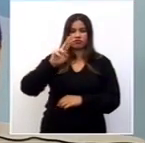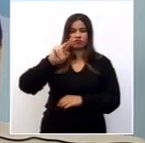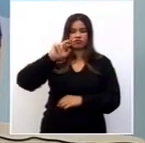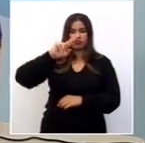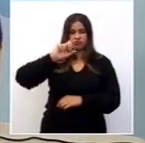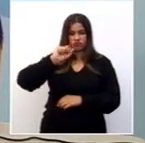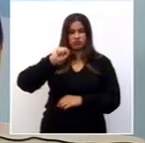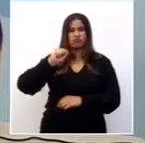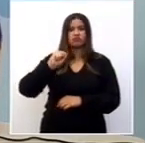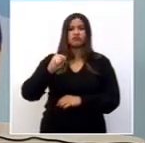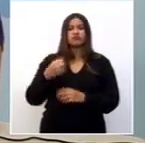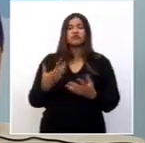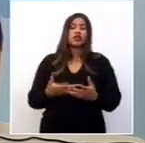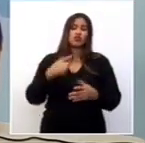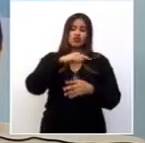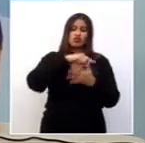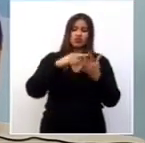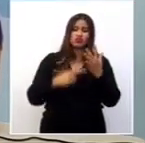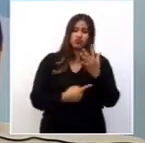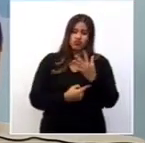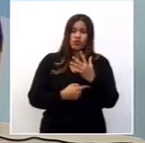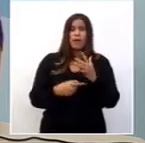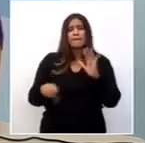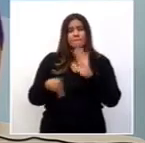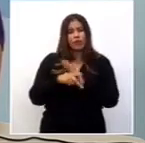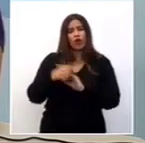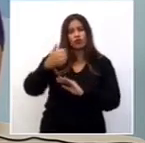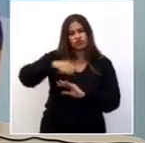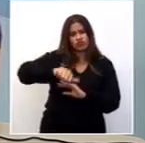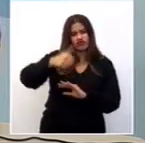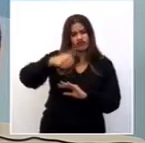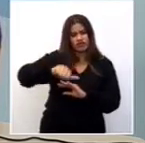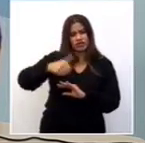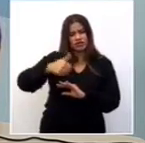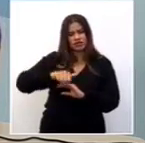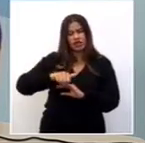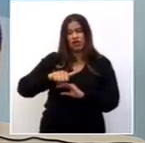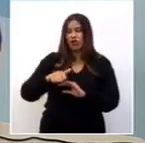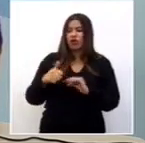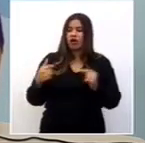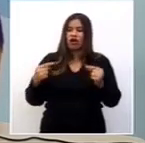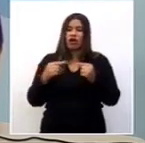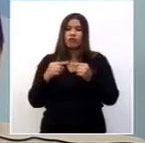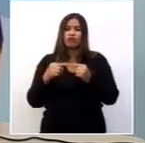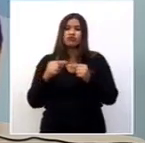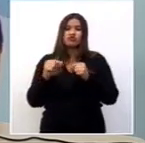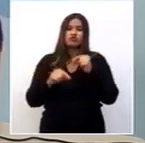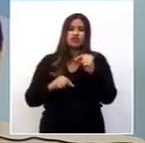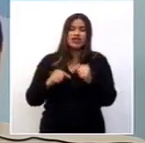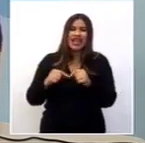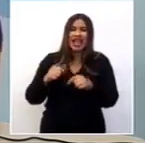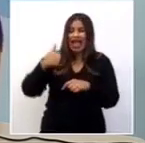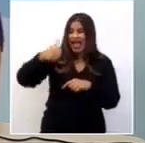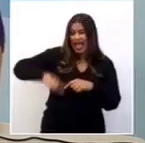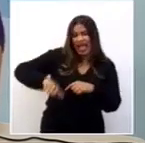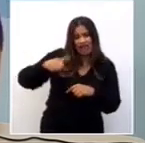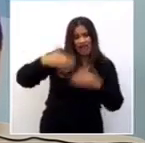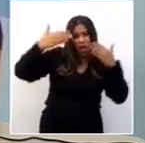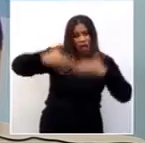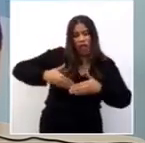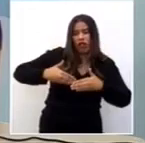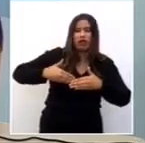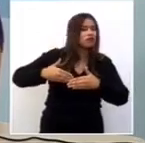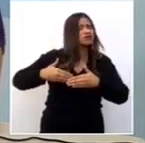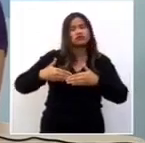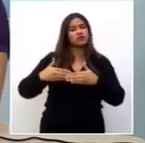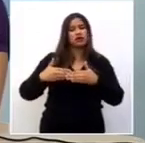adjetivações, tipificações da avaliação, elas não dizem respeito ao ato de avaliar em si, mas sim